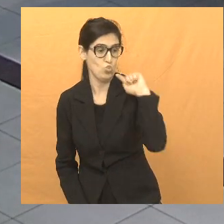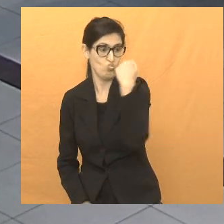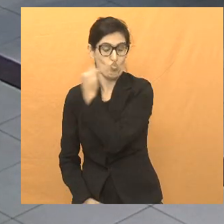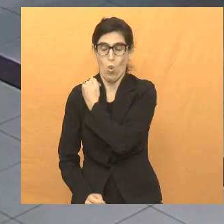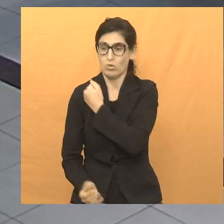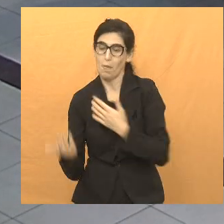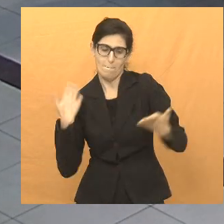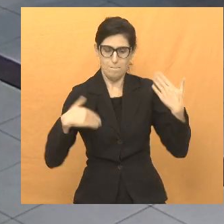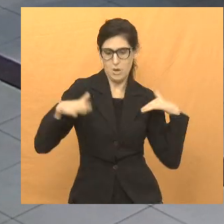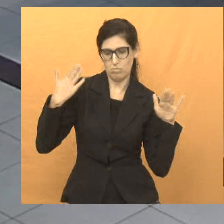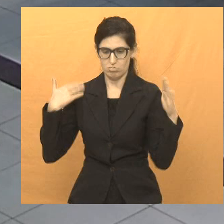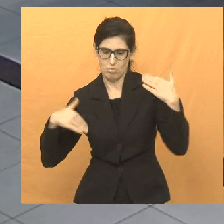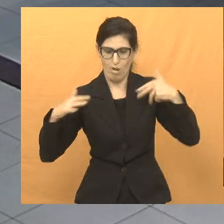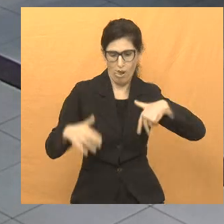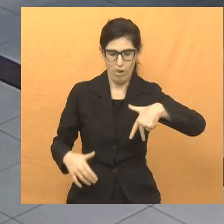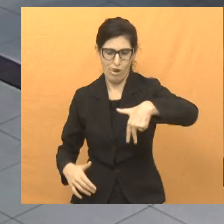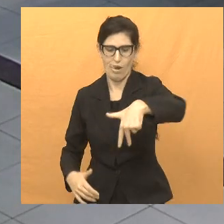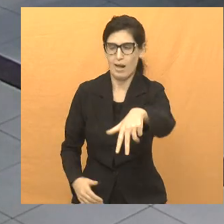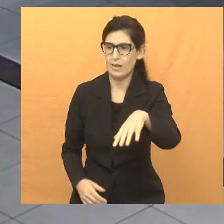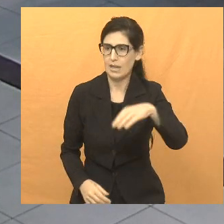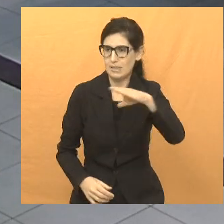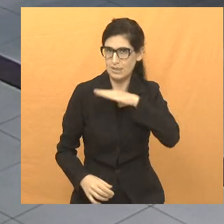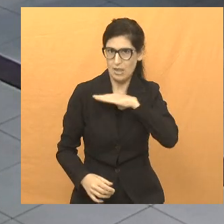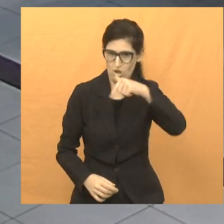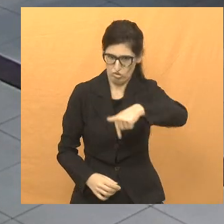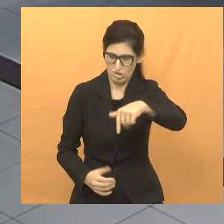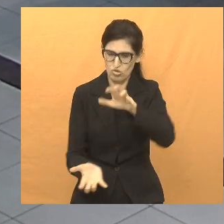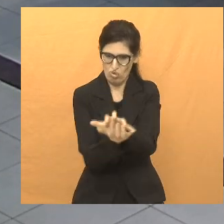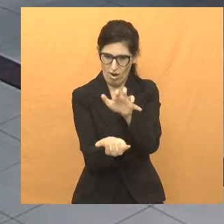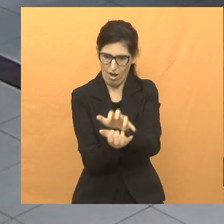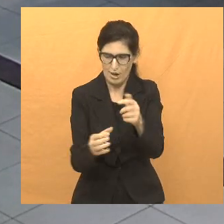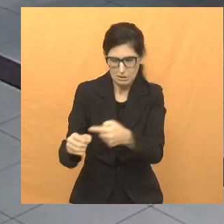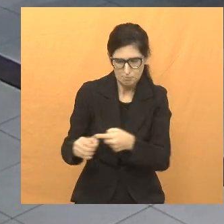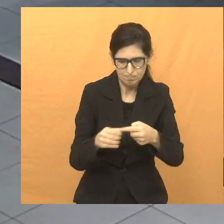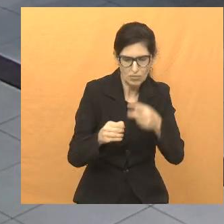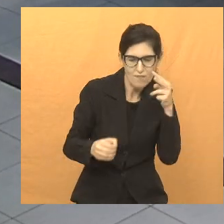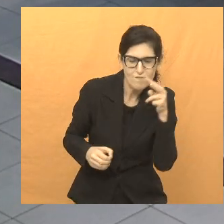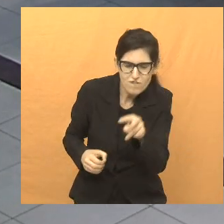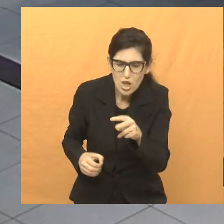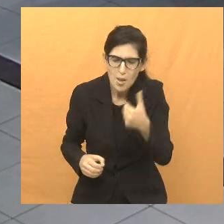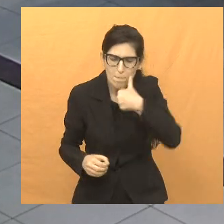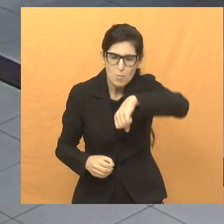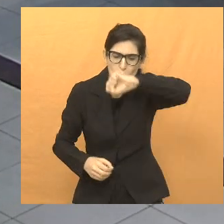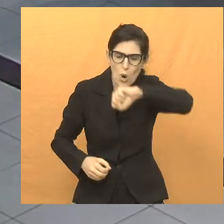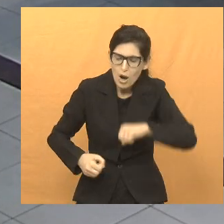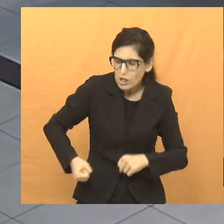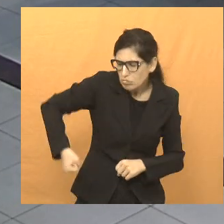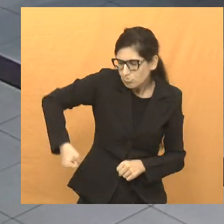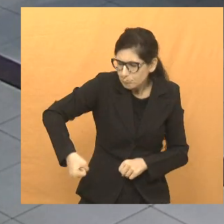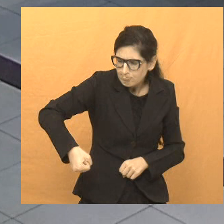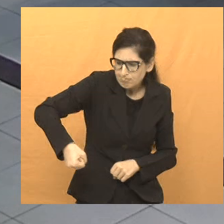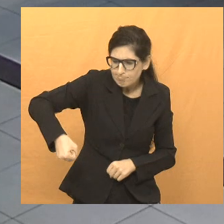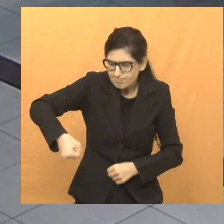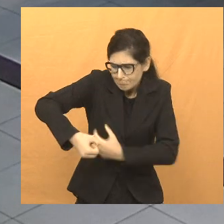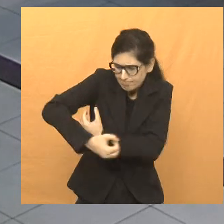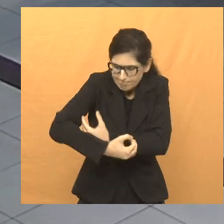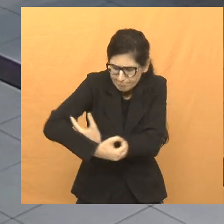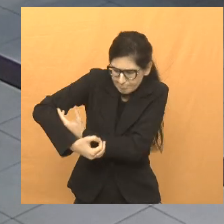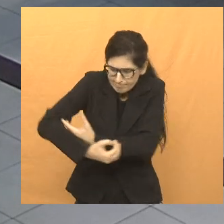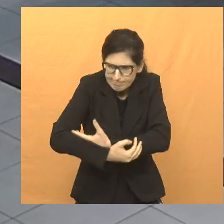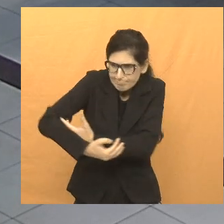cidade, a gente vem para o centro da cidade e vê aquelas mães com a criancinha pequenininha no